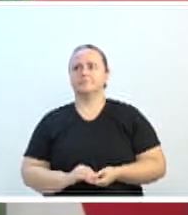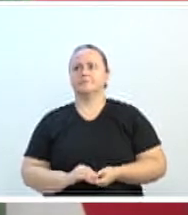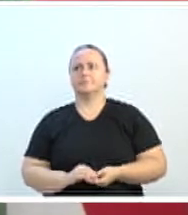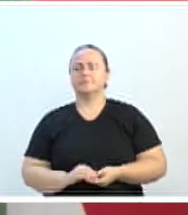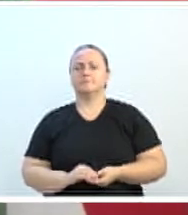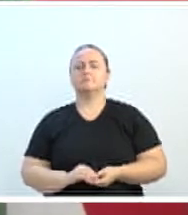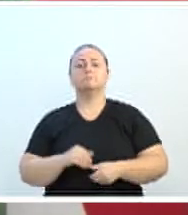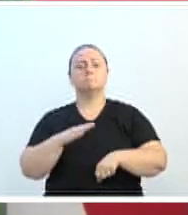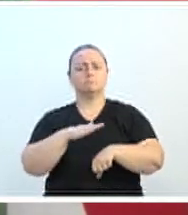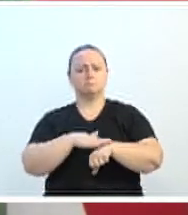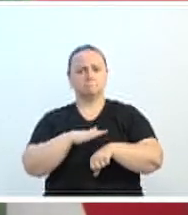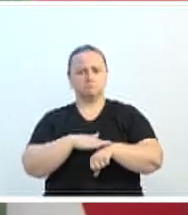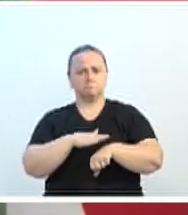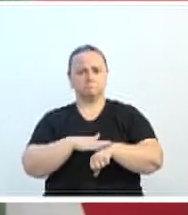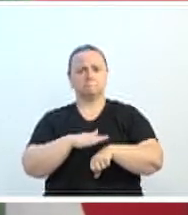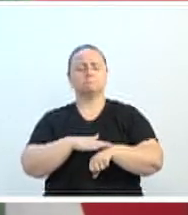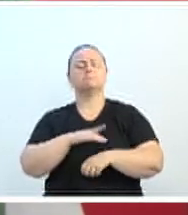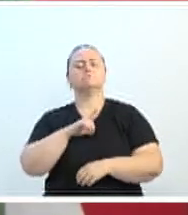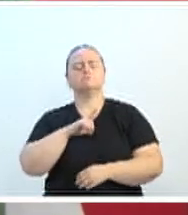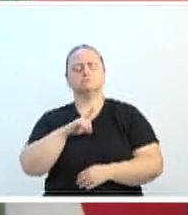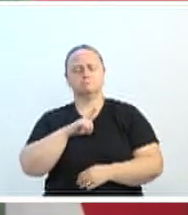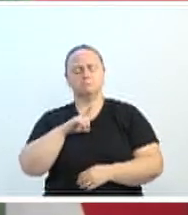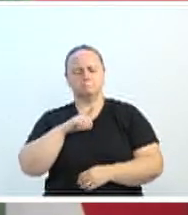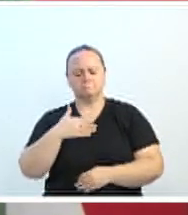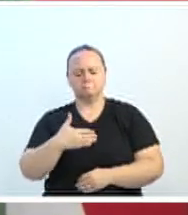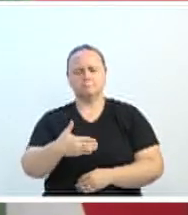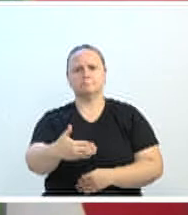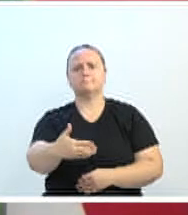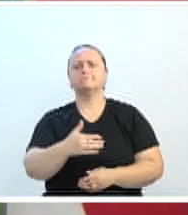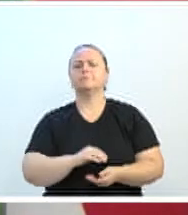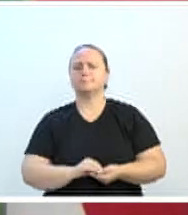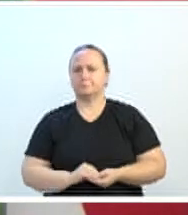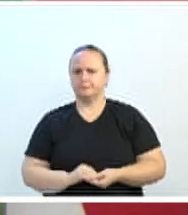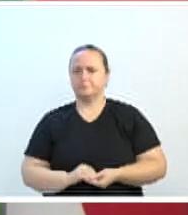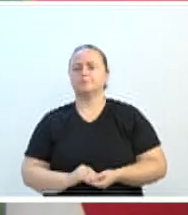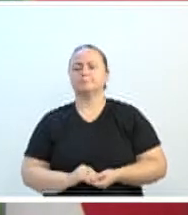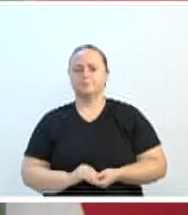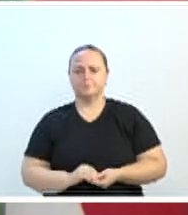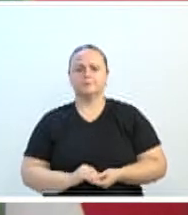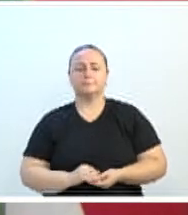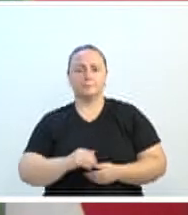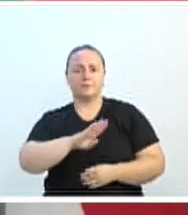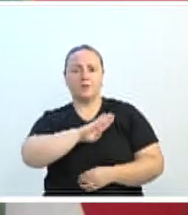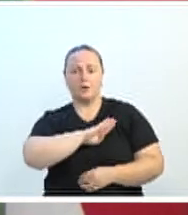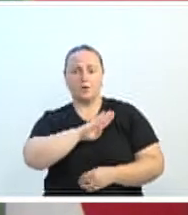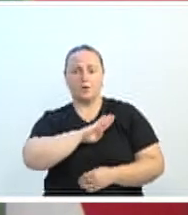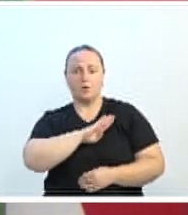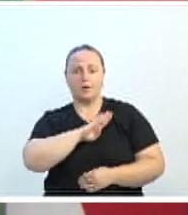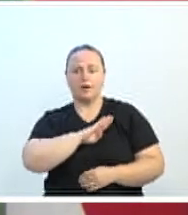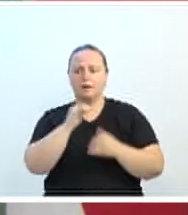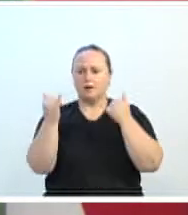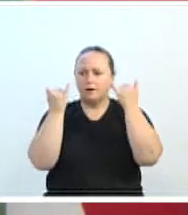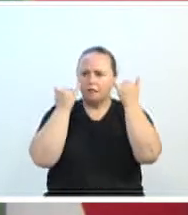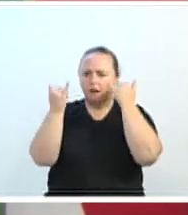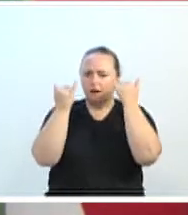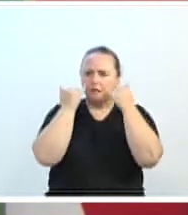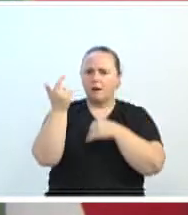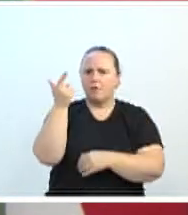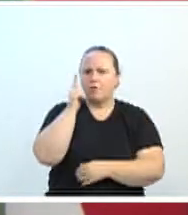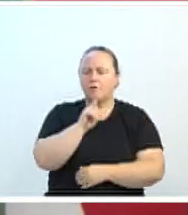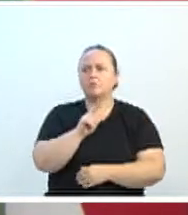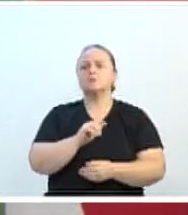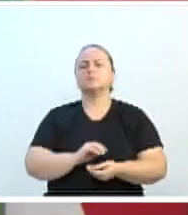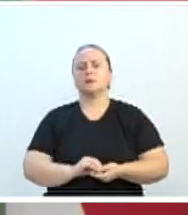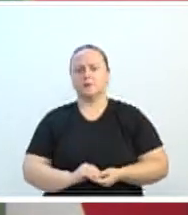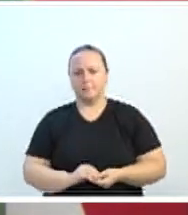Nós temos tempo ainda para que, por exemplo, os colegas servidores tenham acesso a essa informação. Por